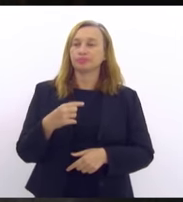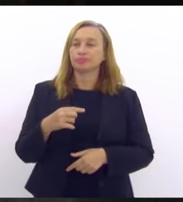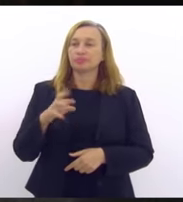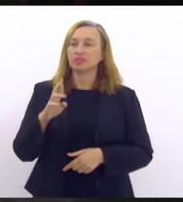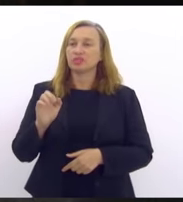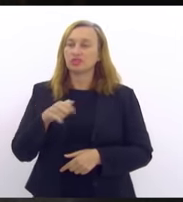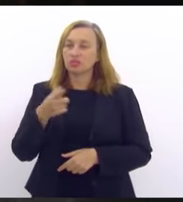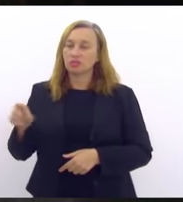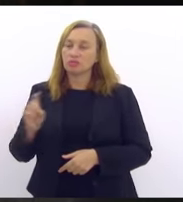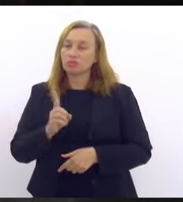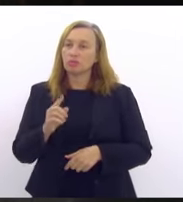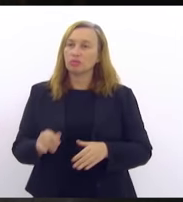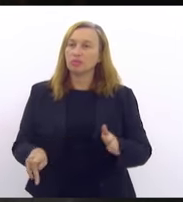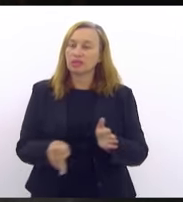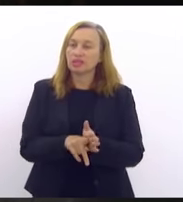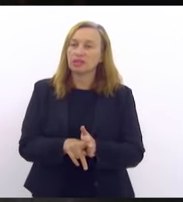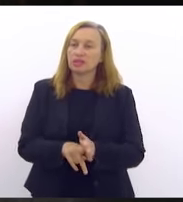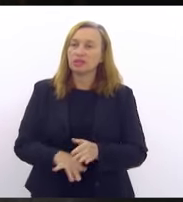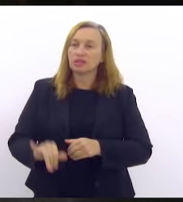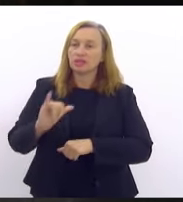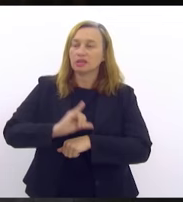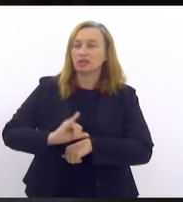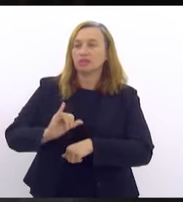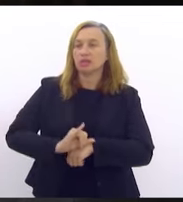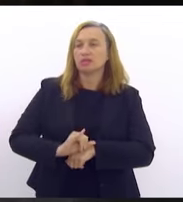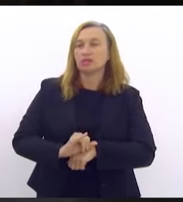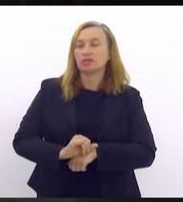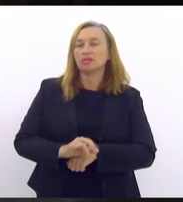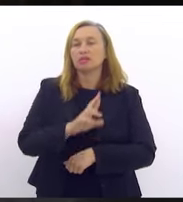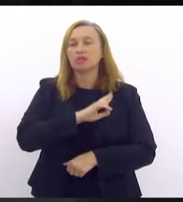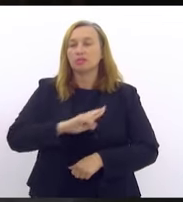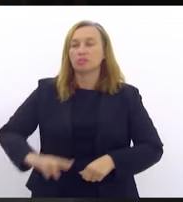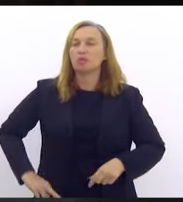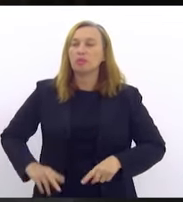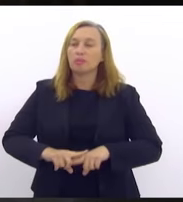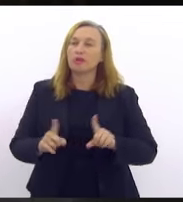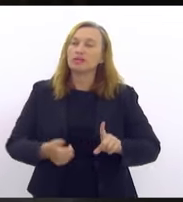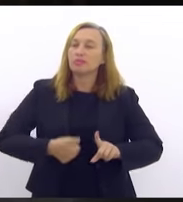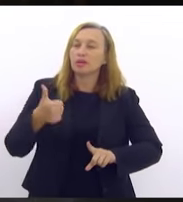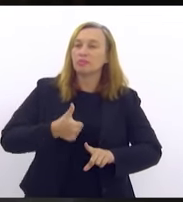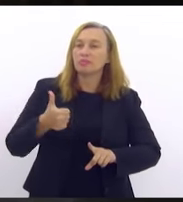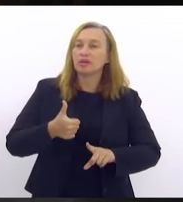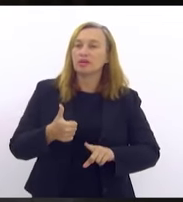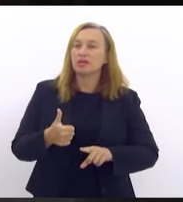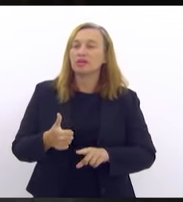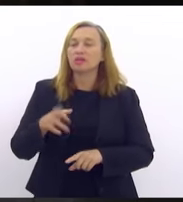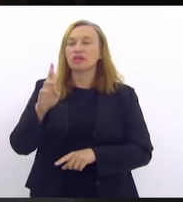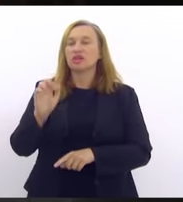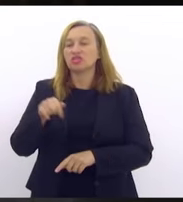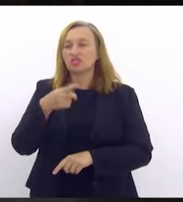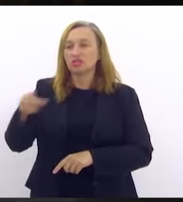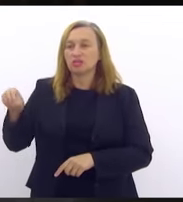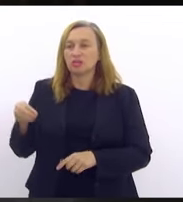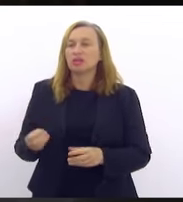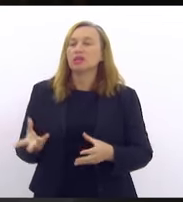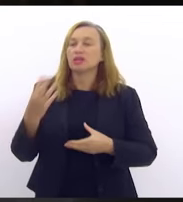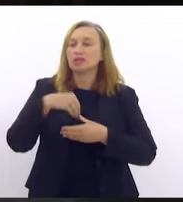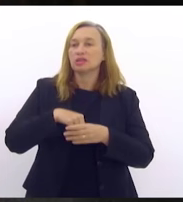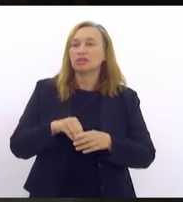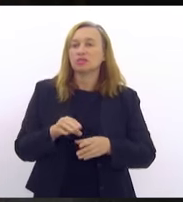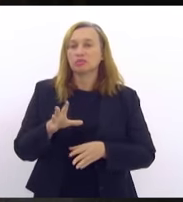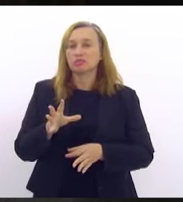capital da República é a primeira região nesse Esteio da magistratura levou para dentro da decisão